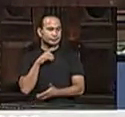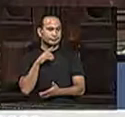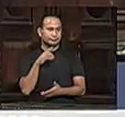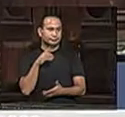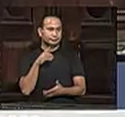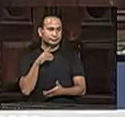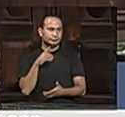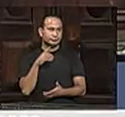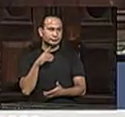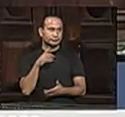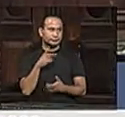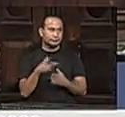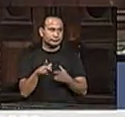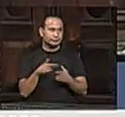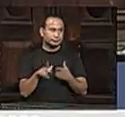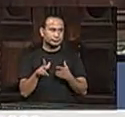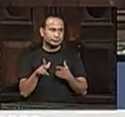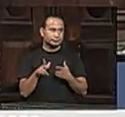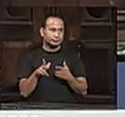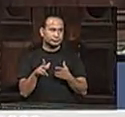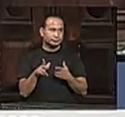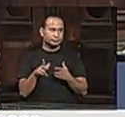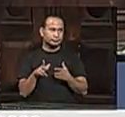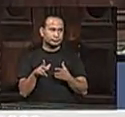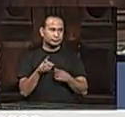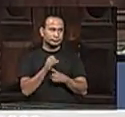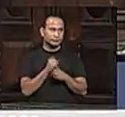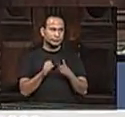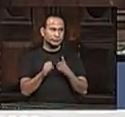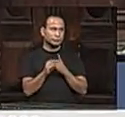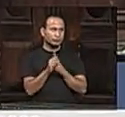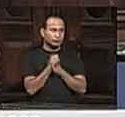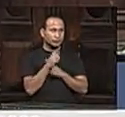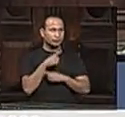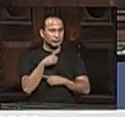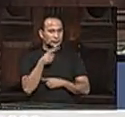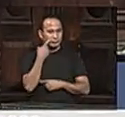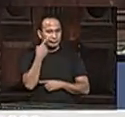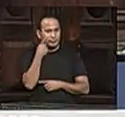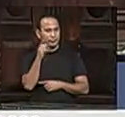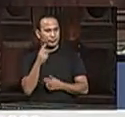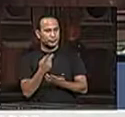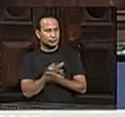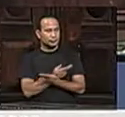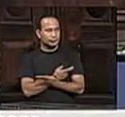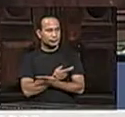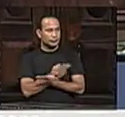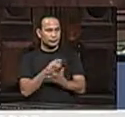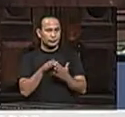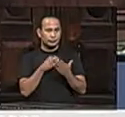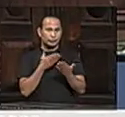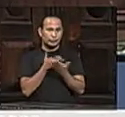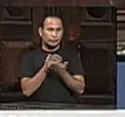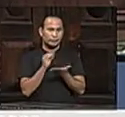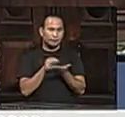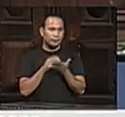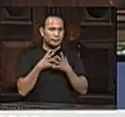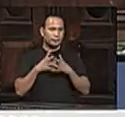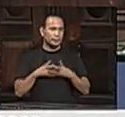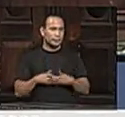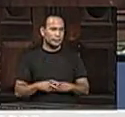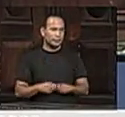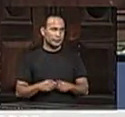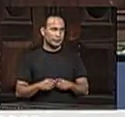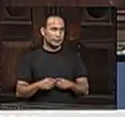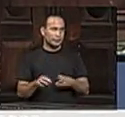que a sociedade fluminense, lamentavelmente, vem acompanhando. Escolas sem limpeza, que os